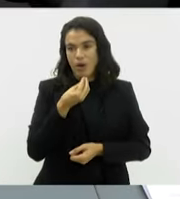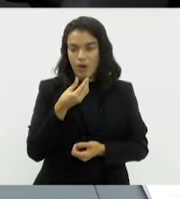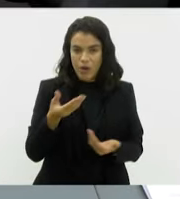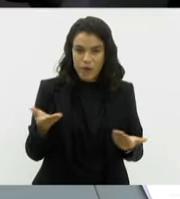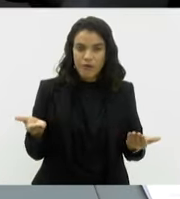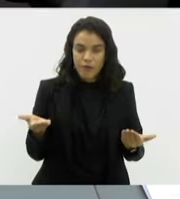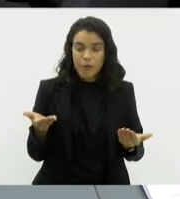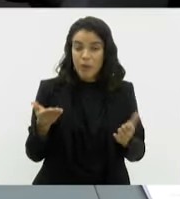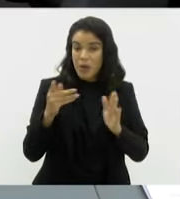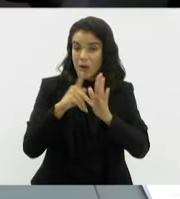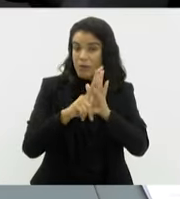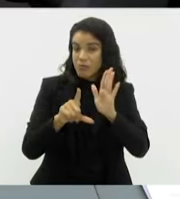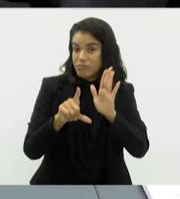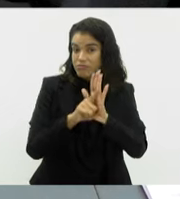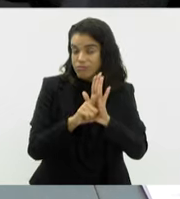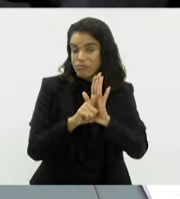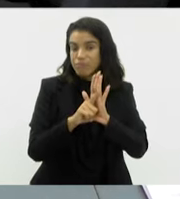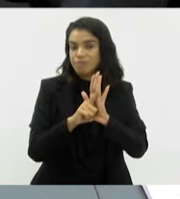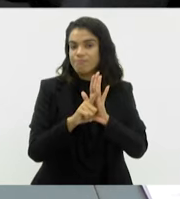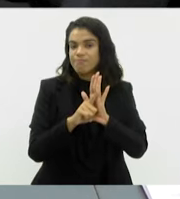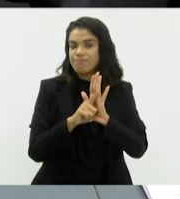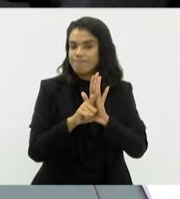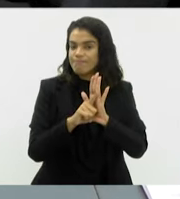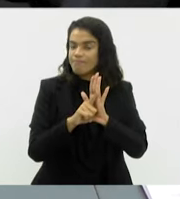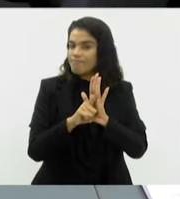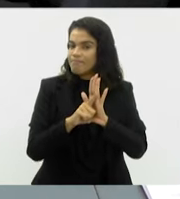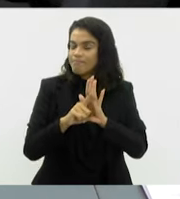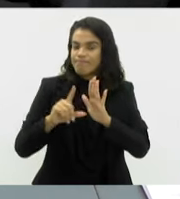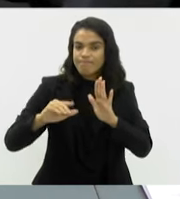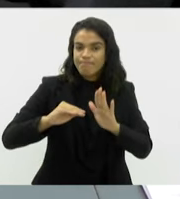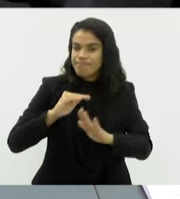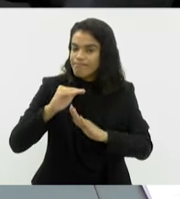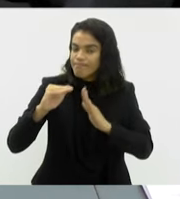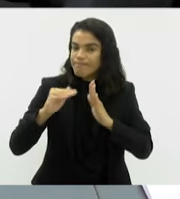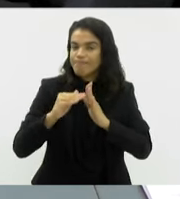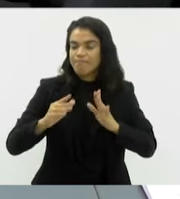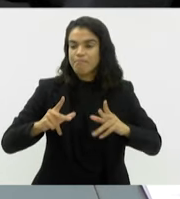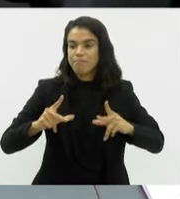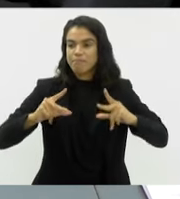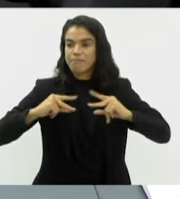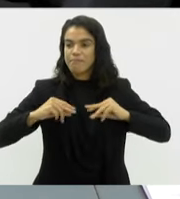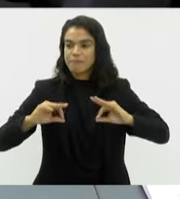que é um projeto de total mérito.